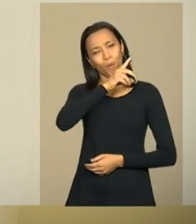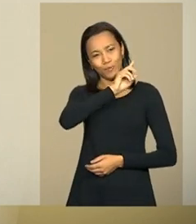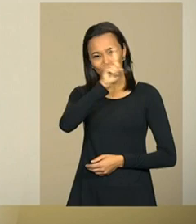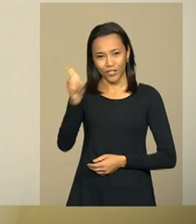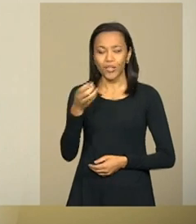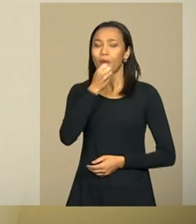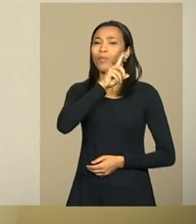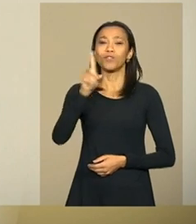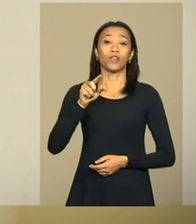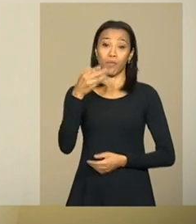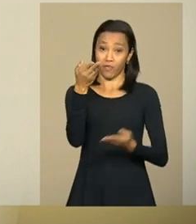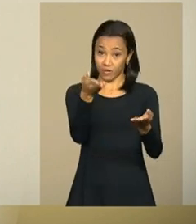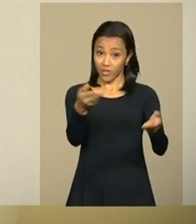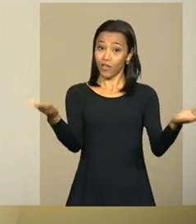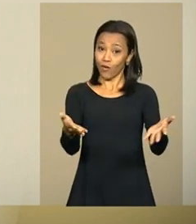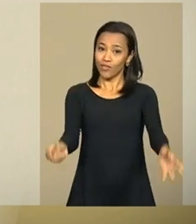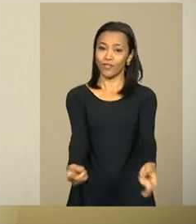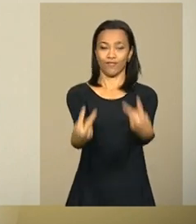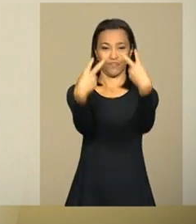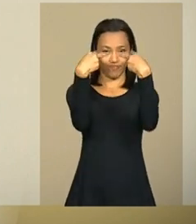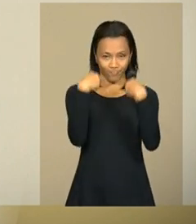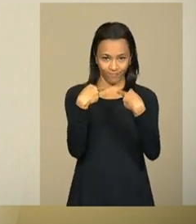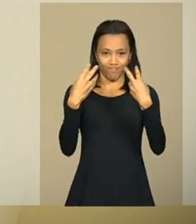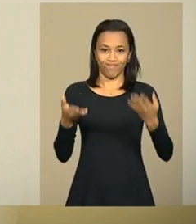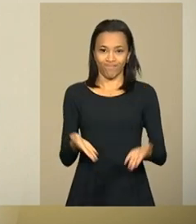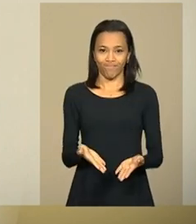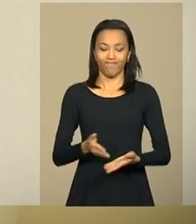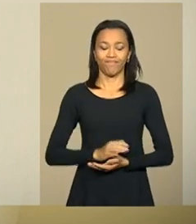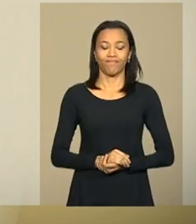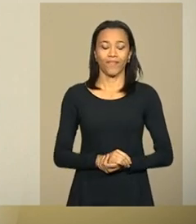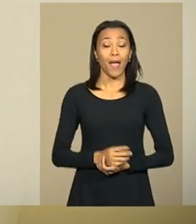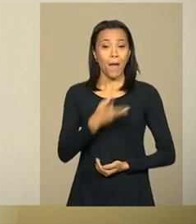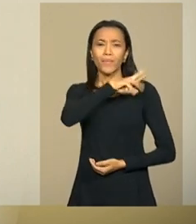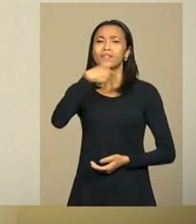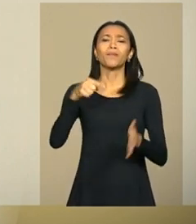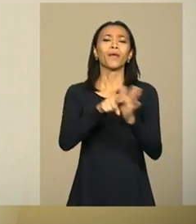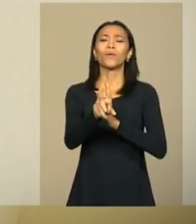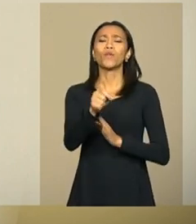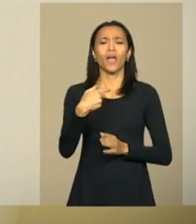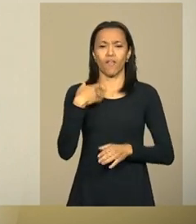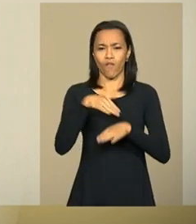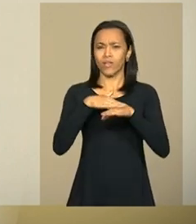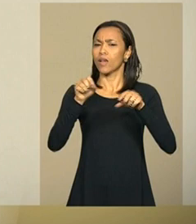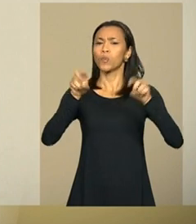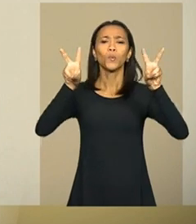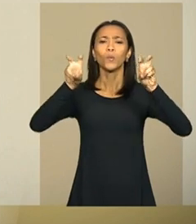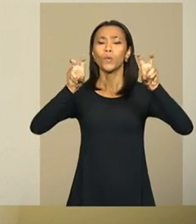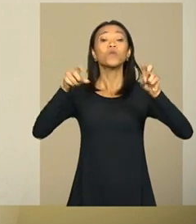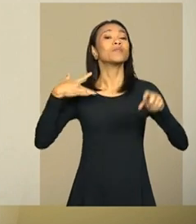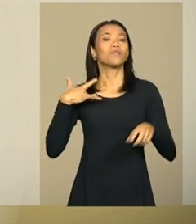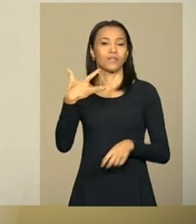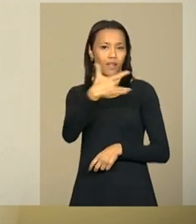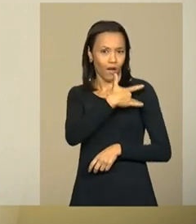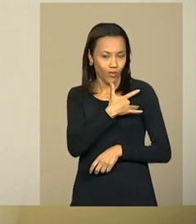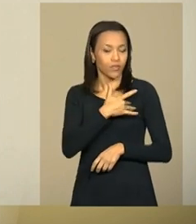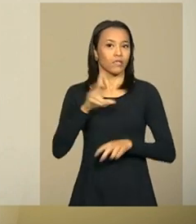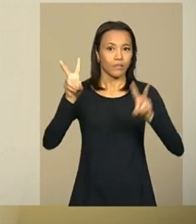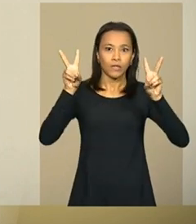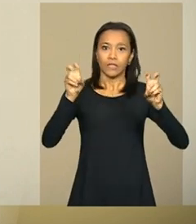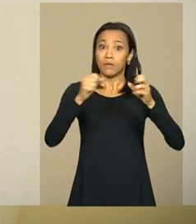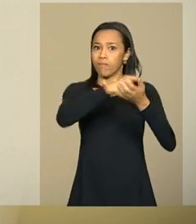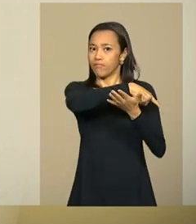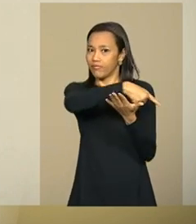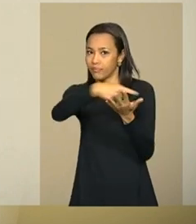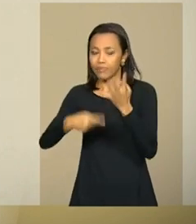Lucian e bom dia para você que nos acompanha aqui no café hoje presidenta Hoje eu queria falar aqui no café sobre saúde que foi um dos cinco